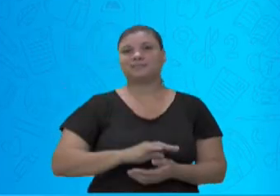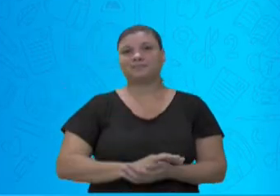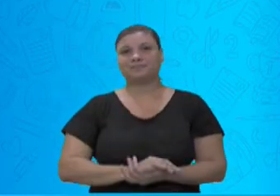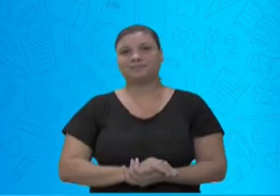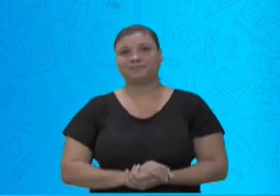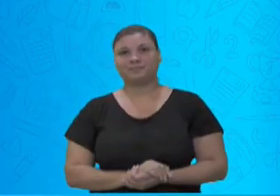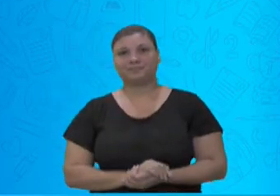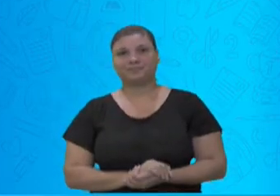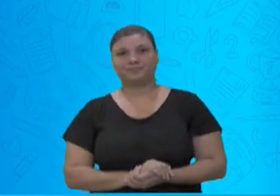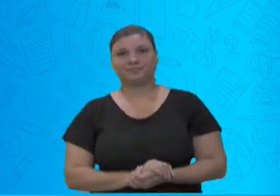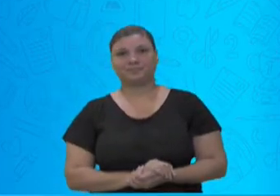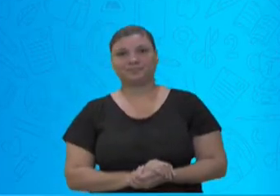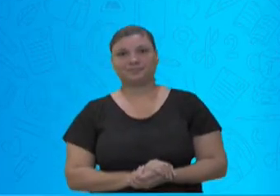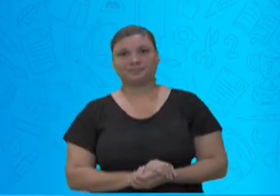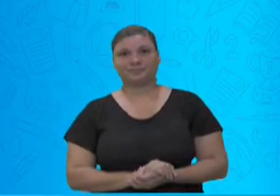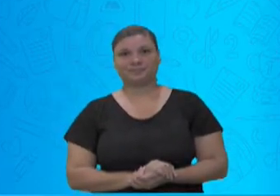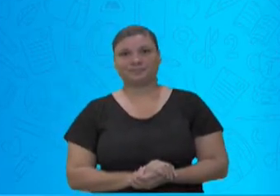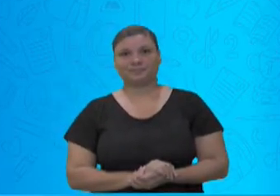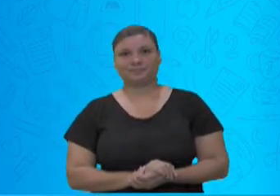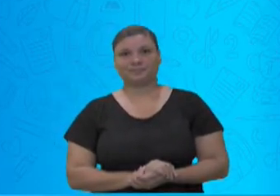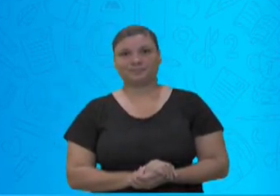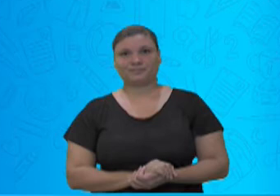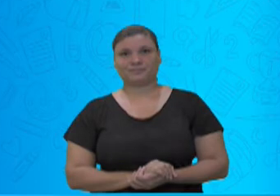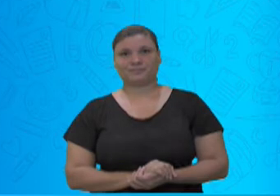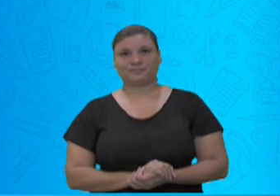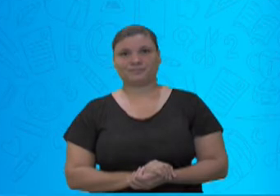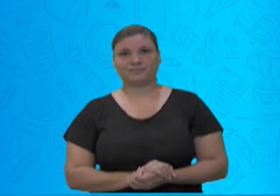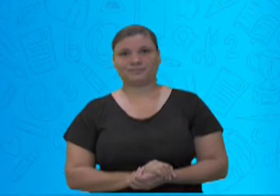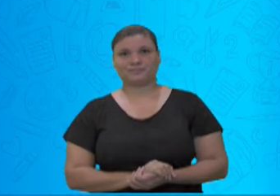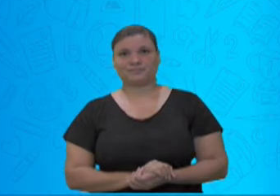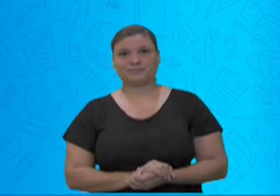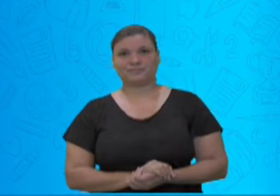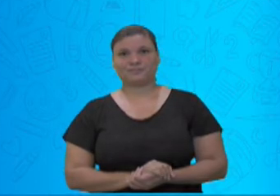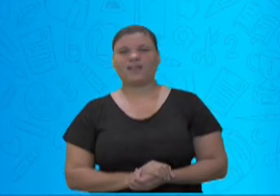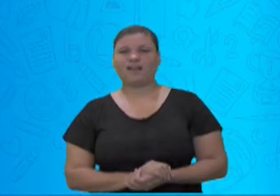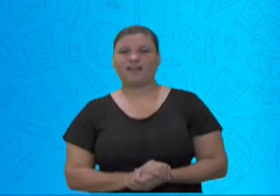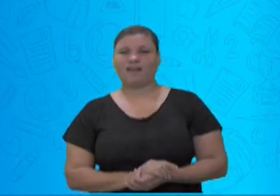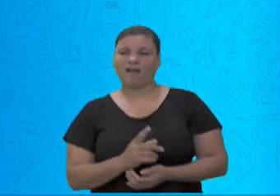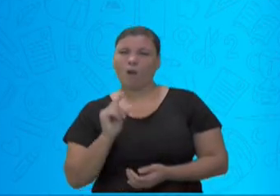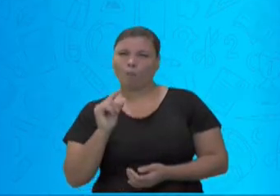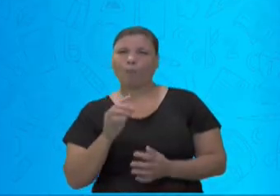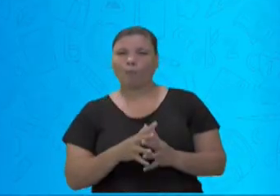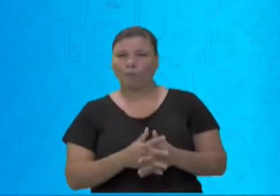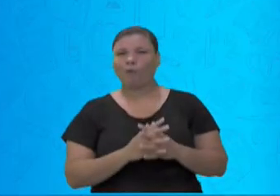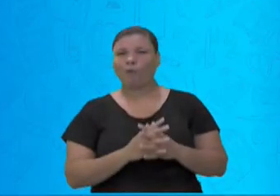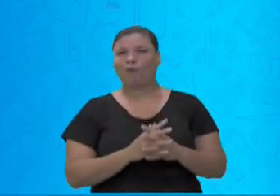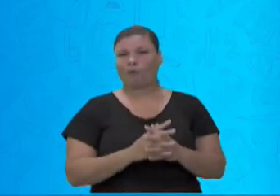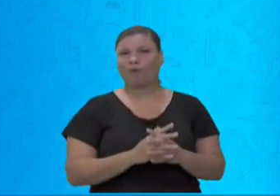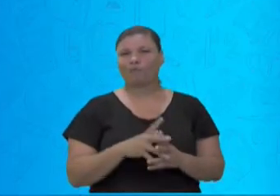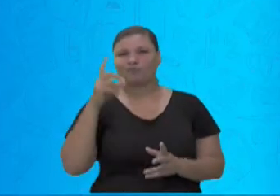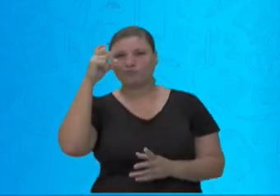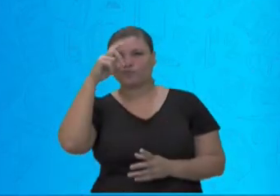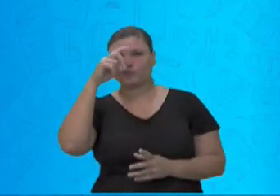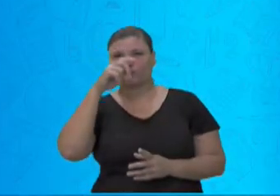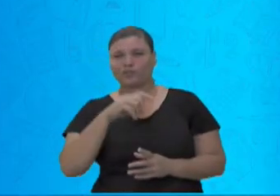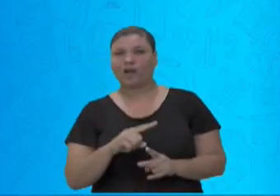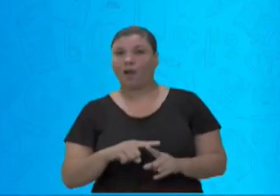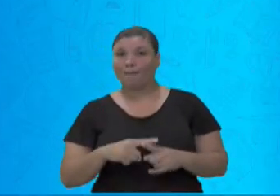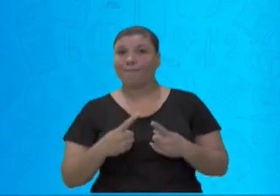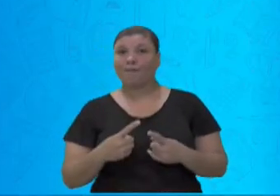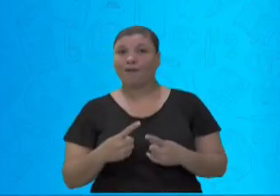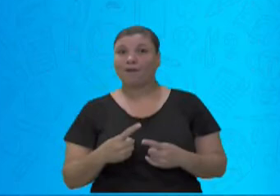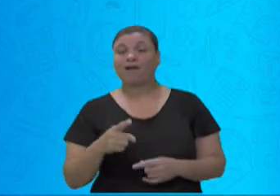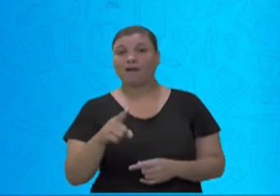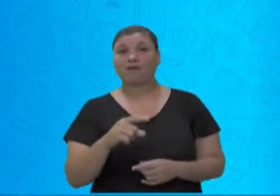CH. Parece complexo, né, alunos? A gente entende que em algumas situações